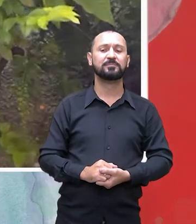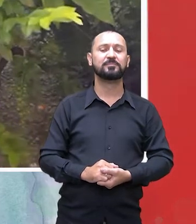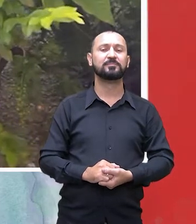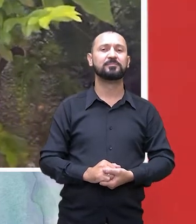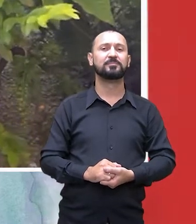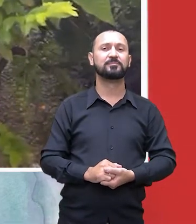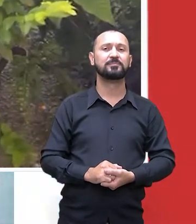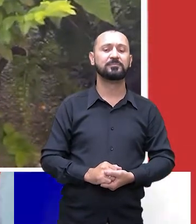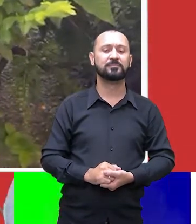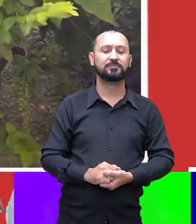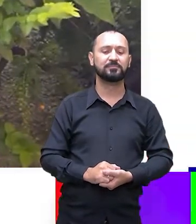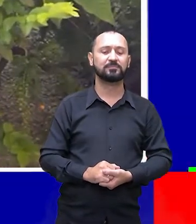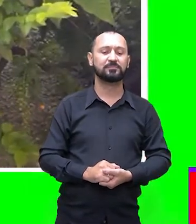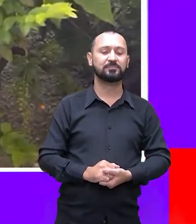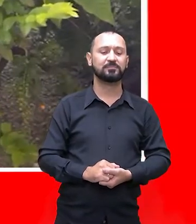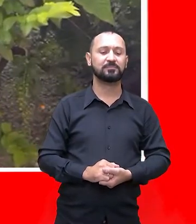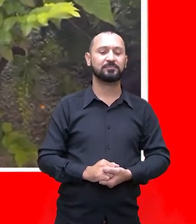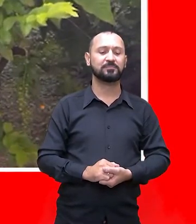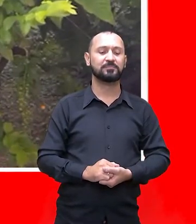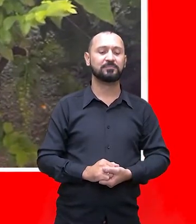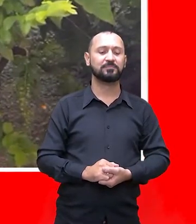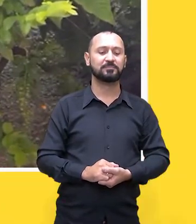que eles têm de